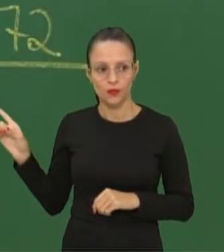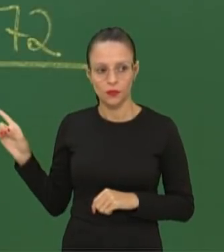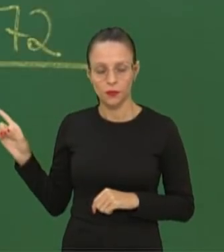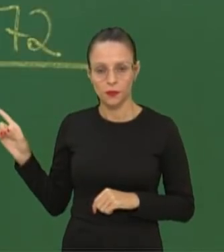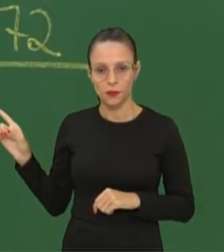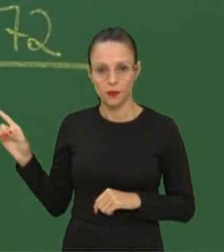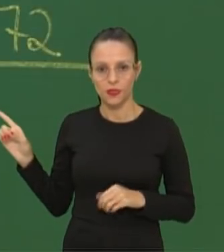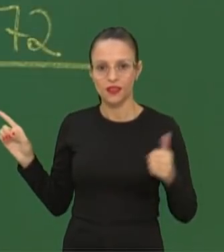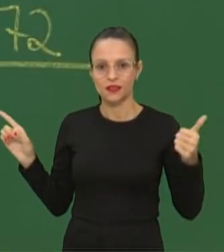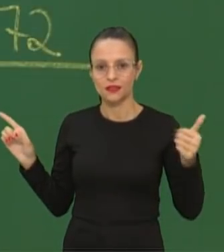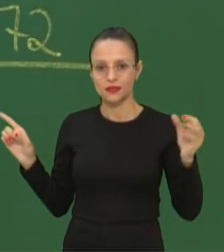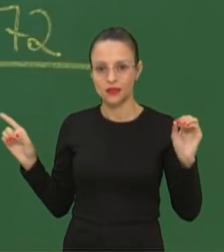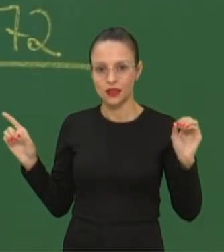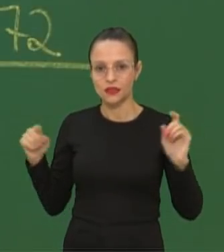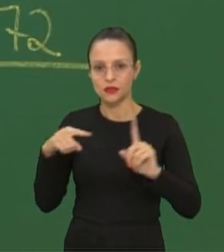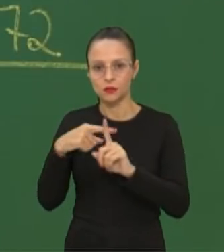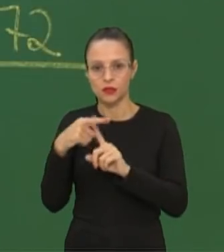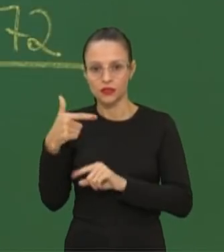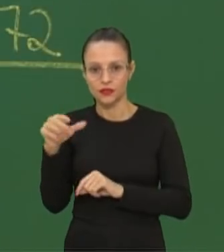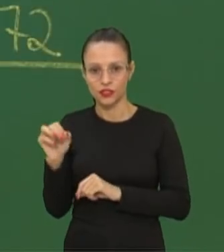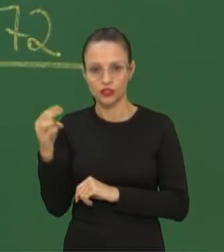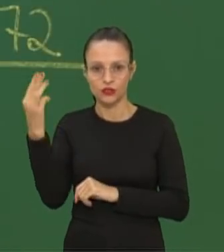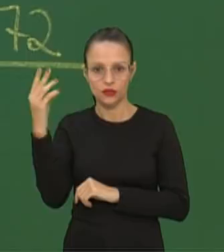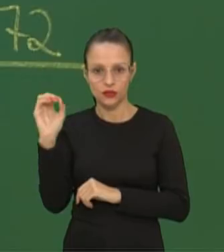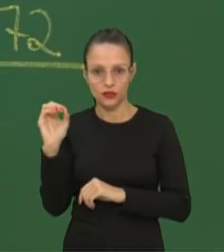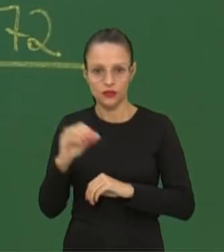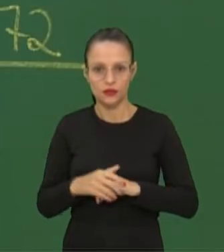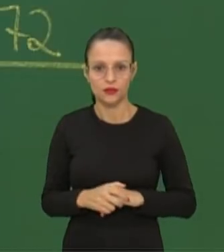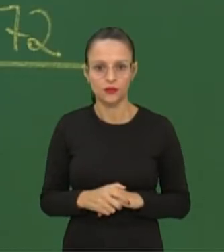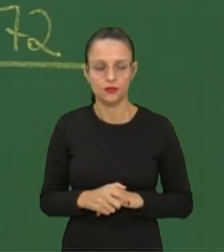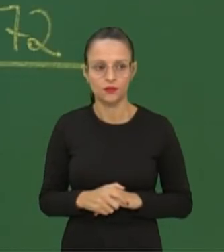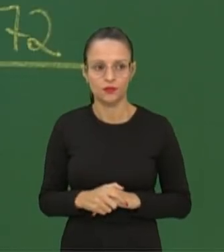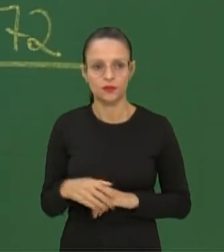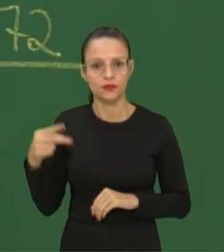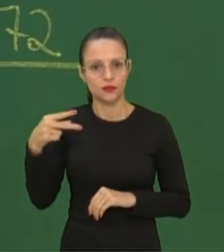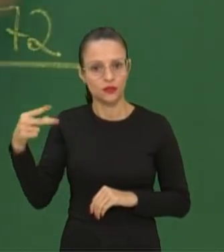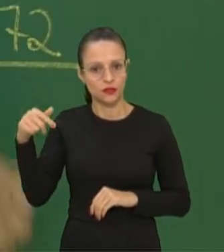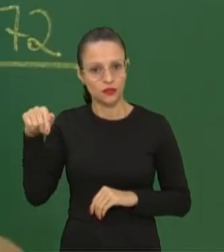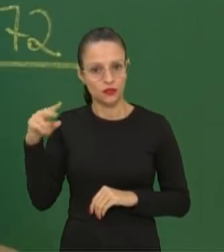10 mais 20 é 30. Igual a 72.